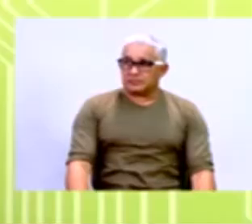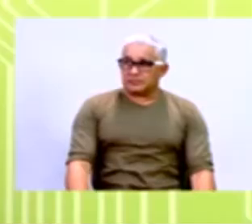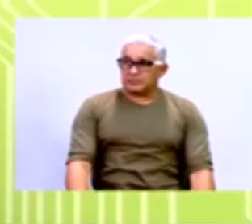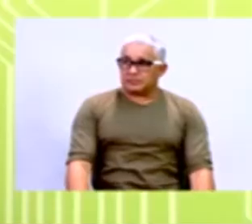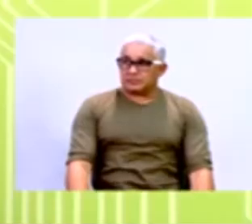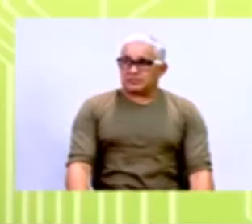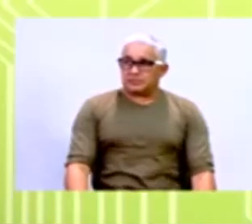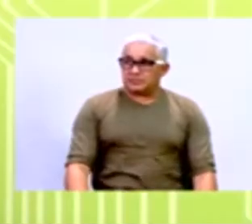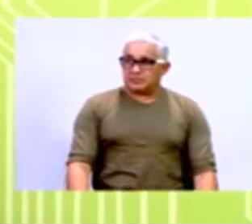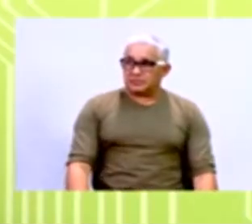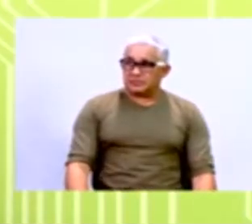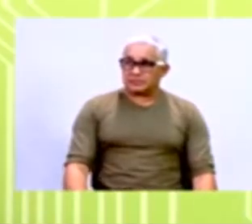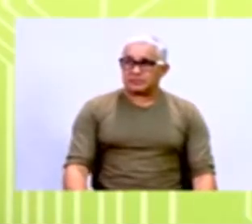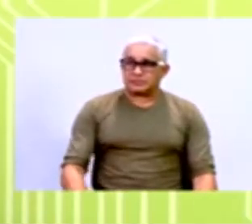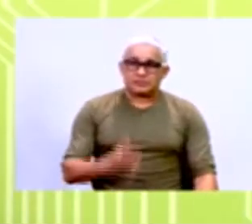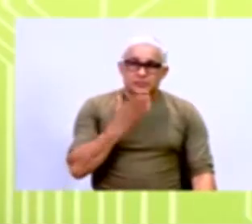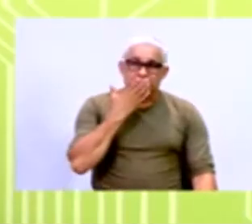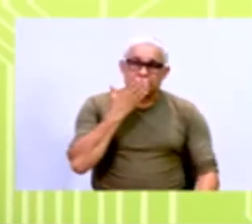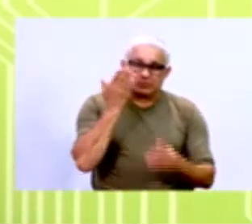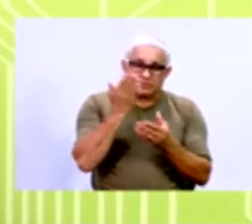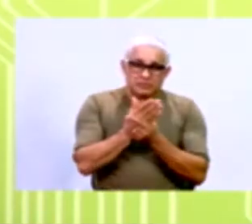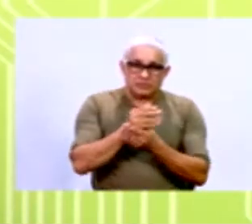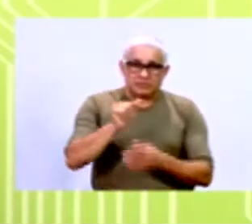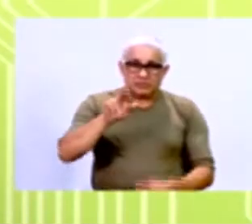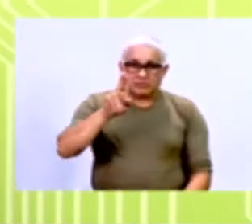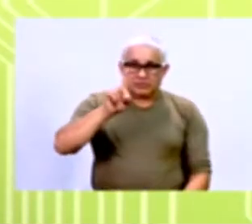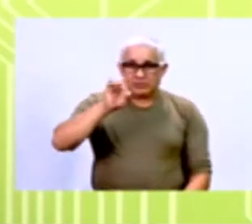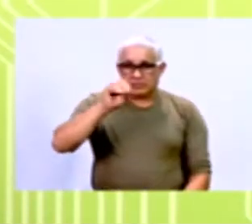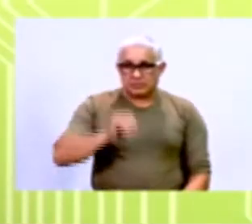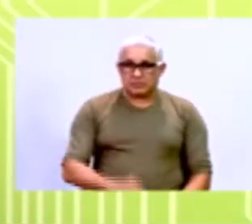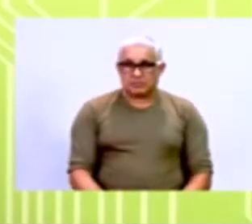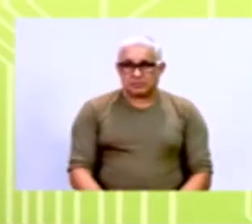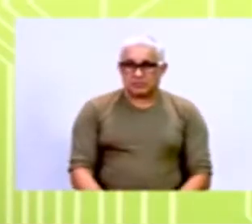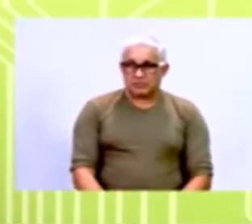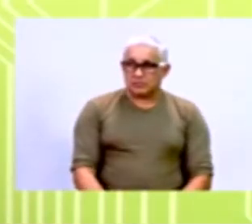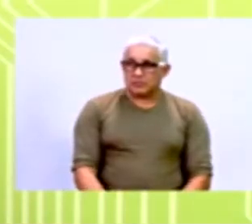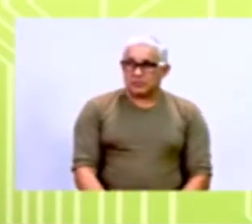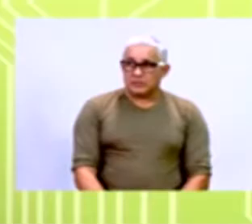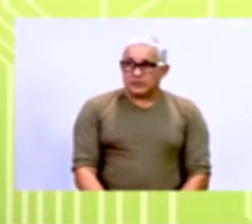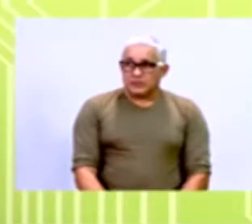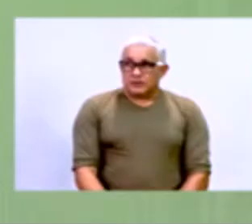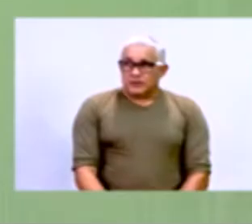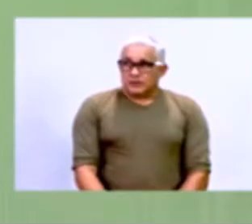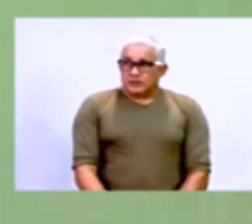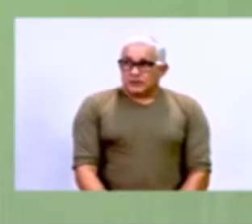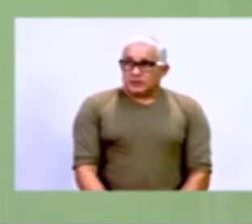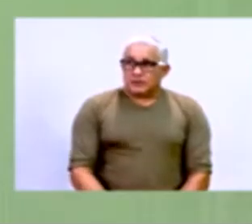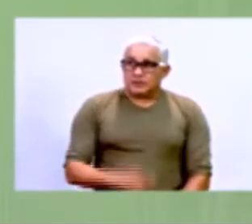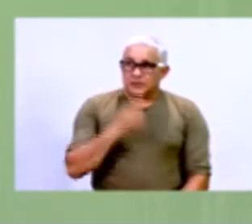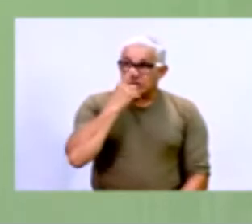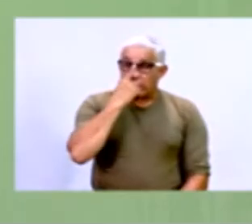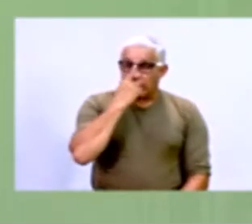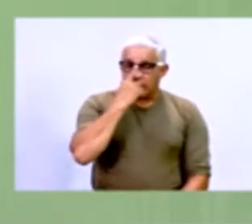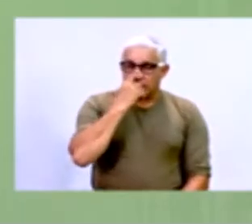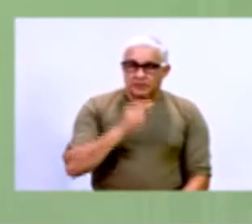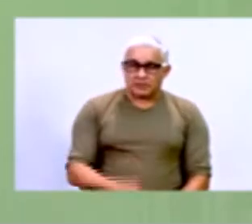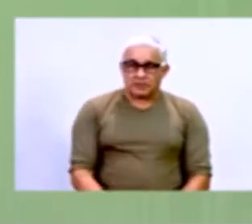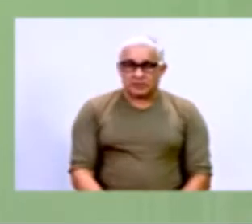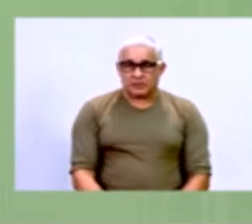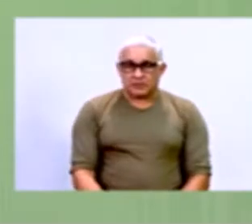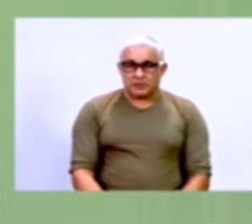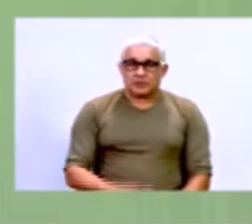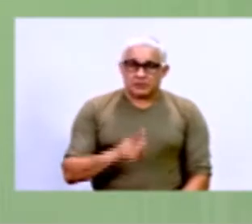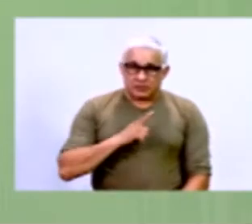Então, voltando a falar sobre os tipos de arquivos de áudio, vamos lá agora. Então, ainda falando dos arquivos de